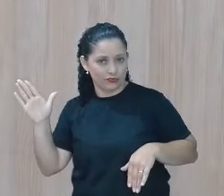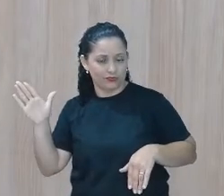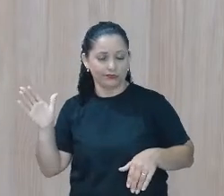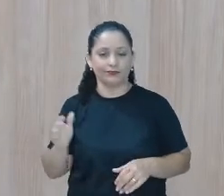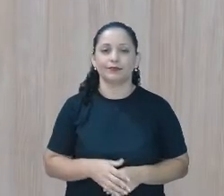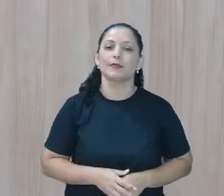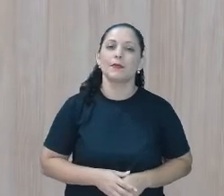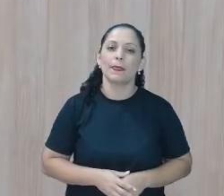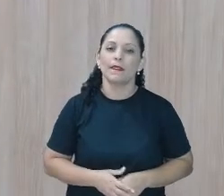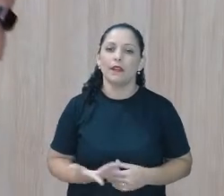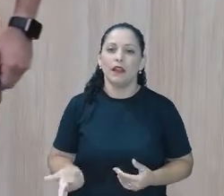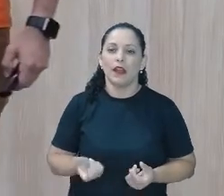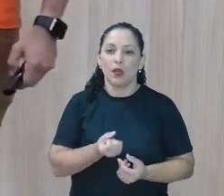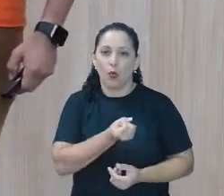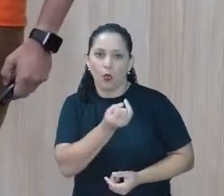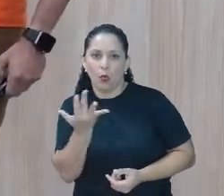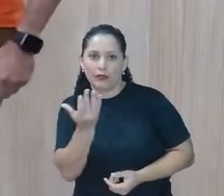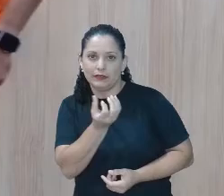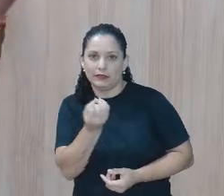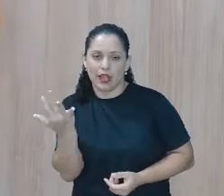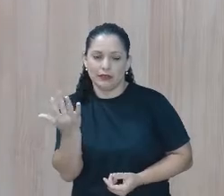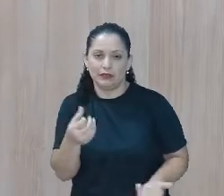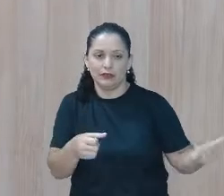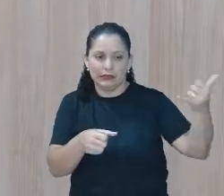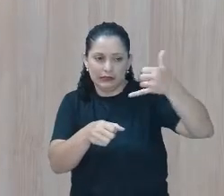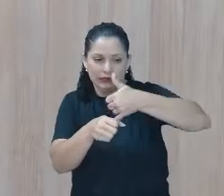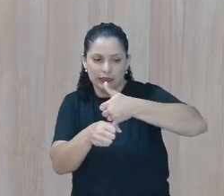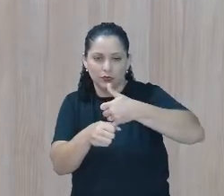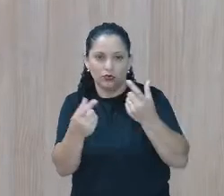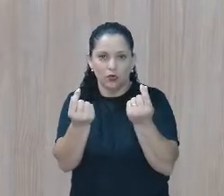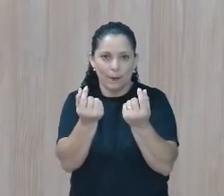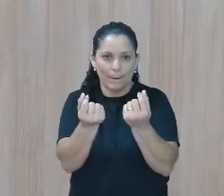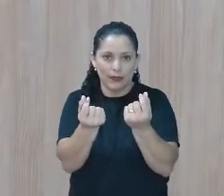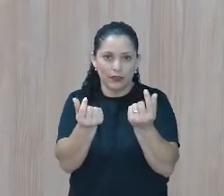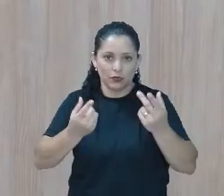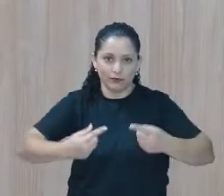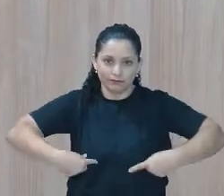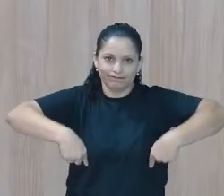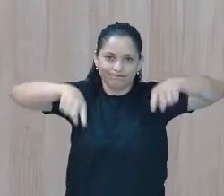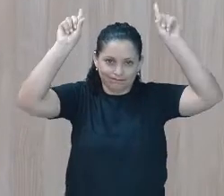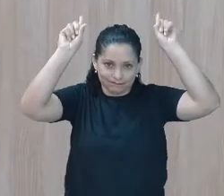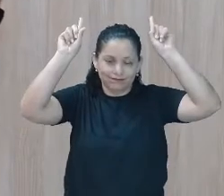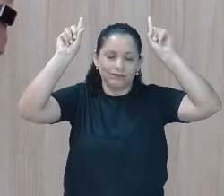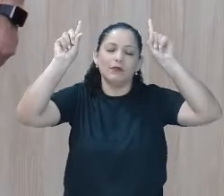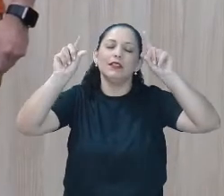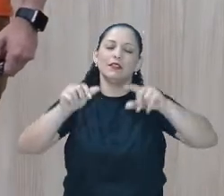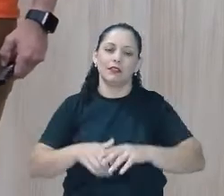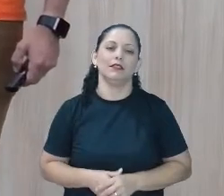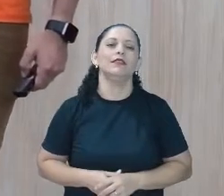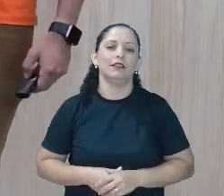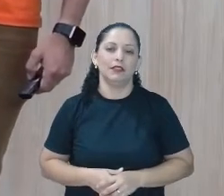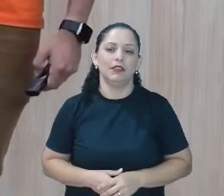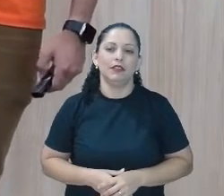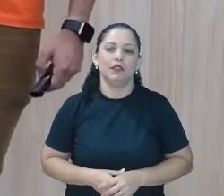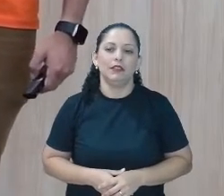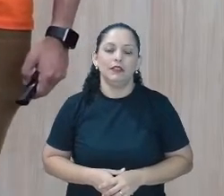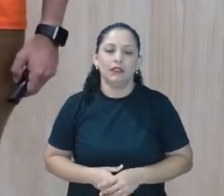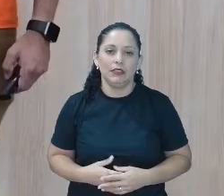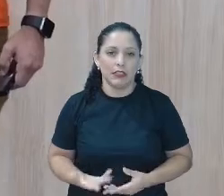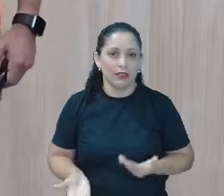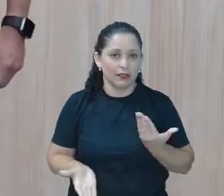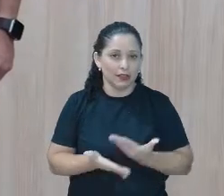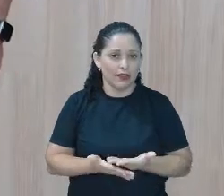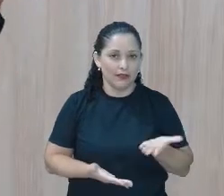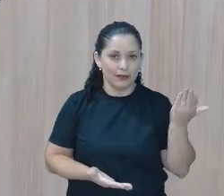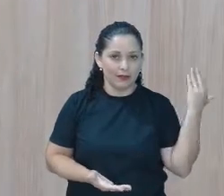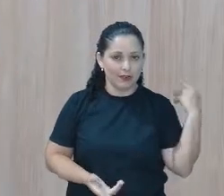o número de litros de gasolina, o valor do preço a pagar também vai o quê? Aumentar. E a gente viu na